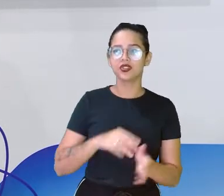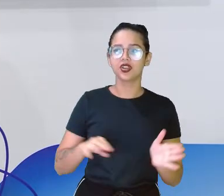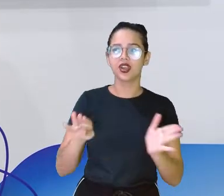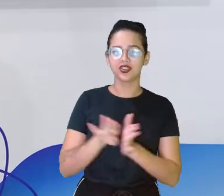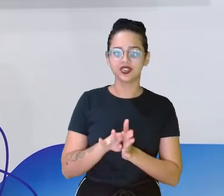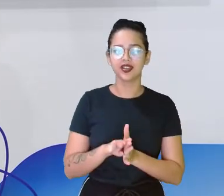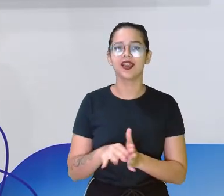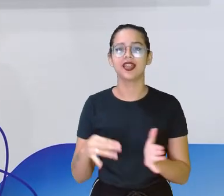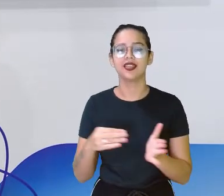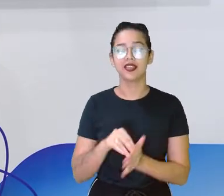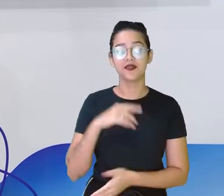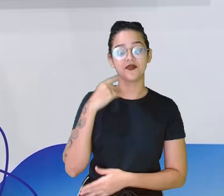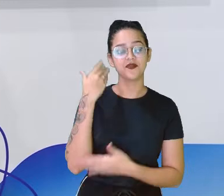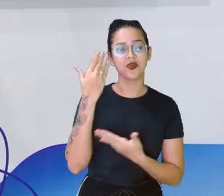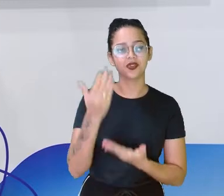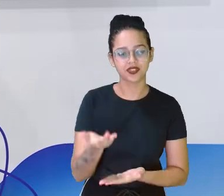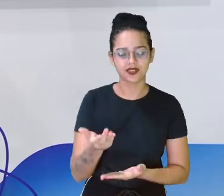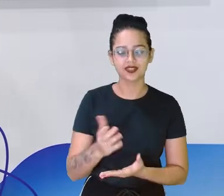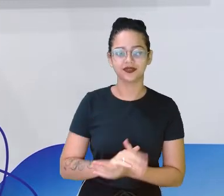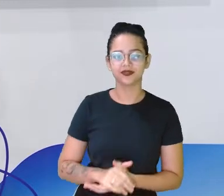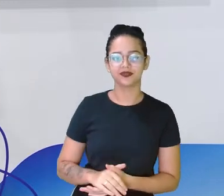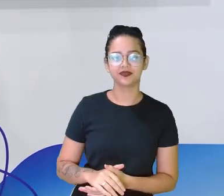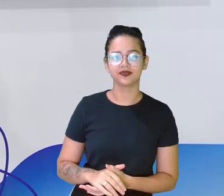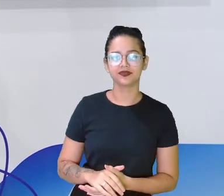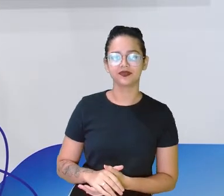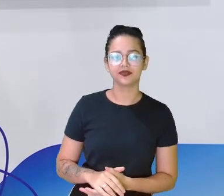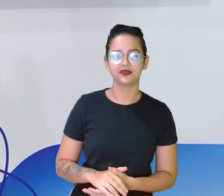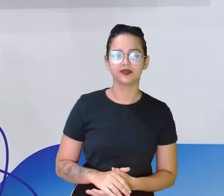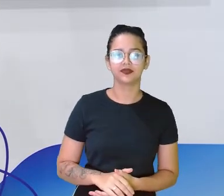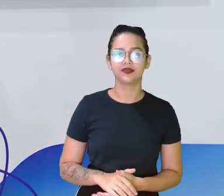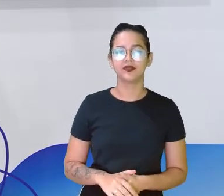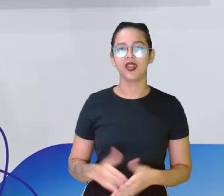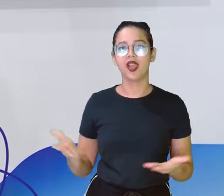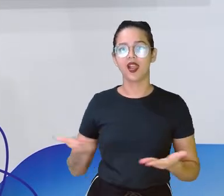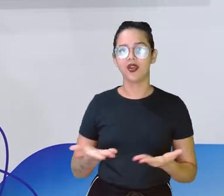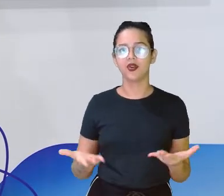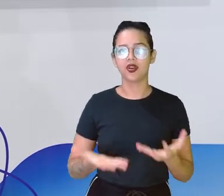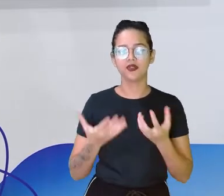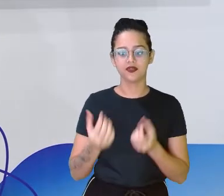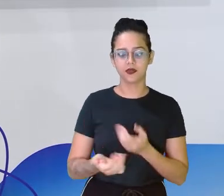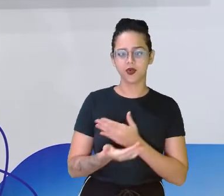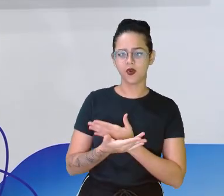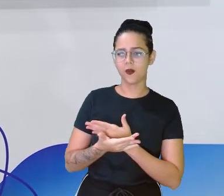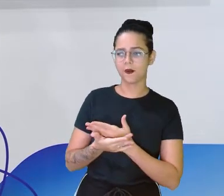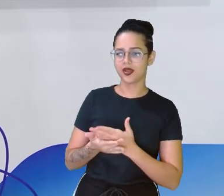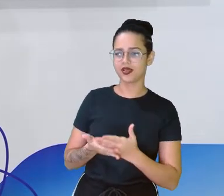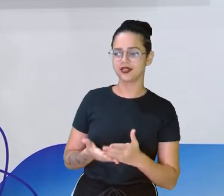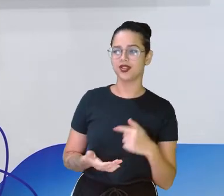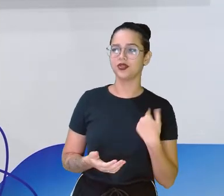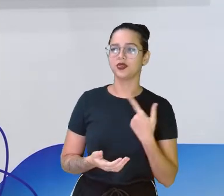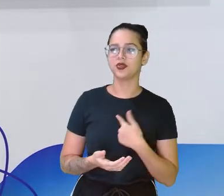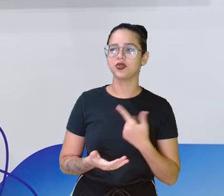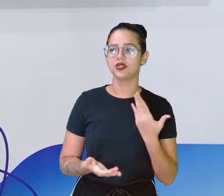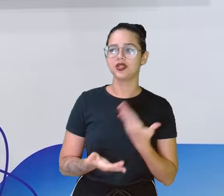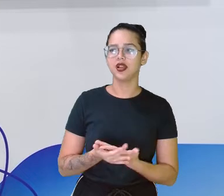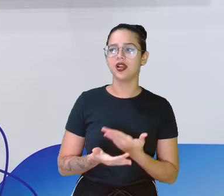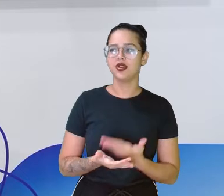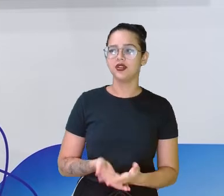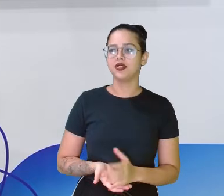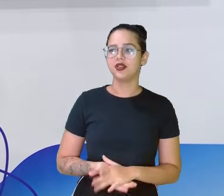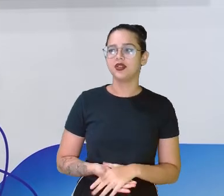chegar até você. Então, sem mais conversas, vamos começar a nossa aula.